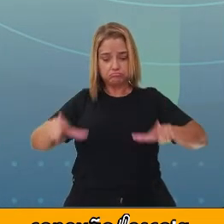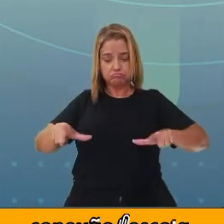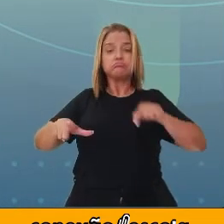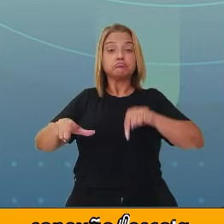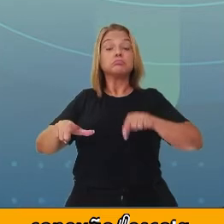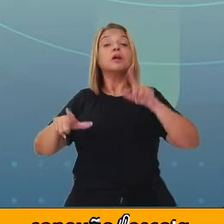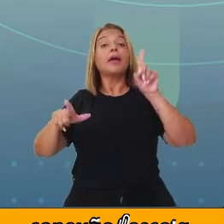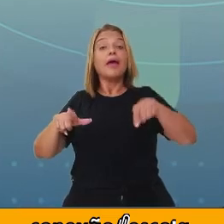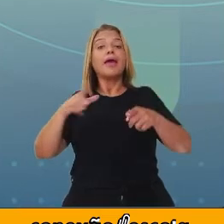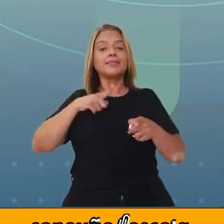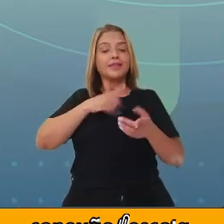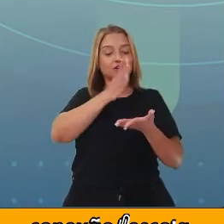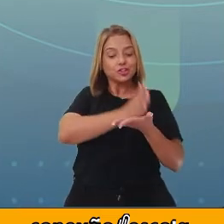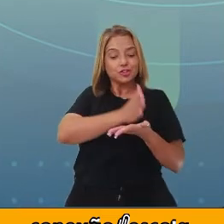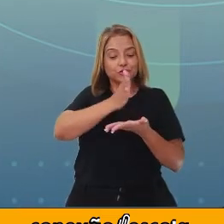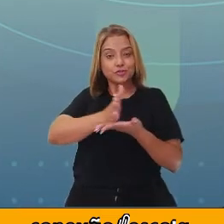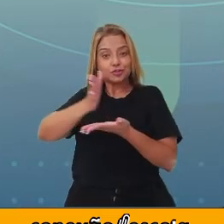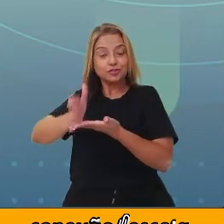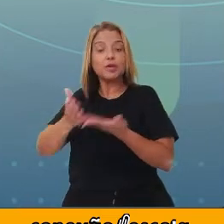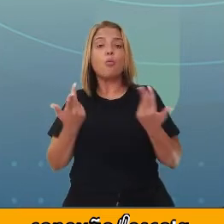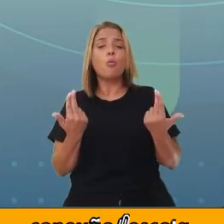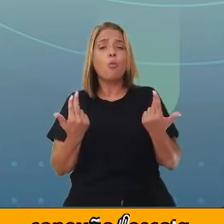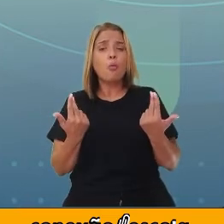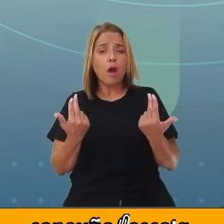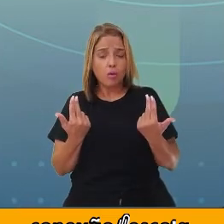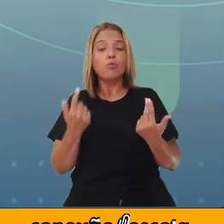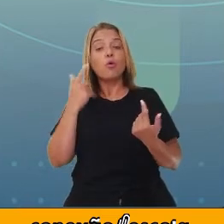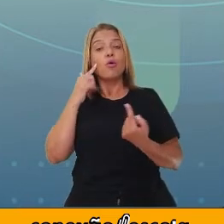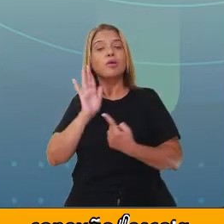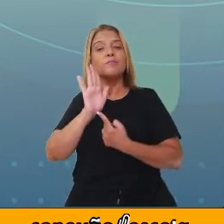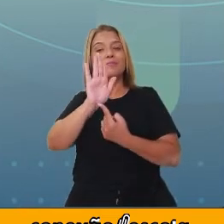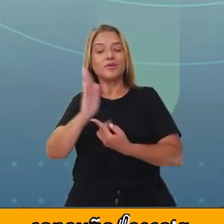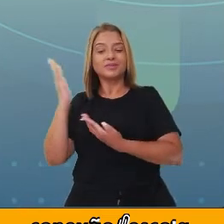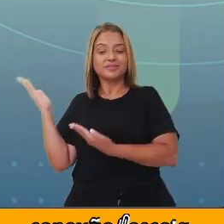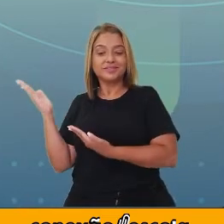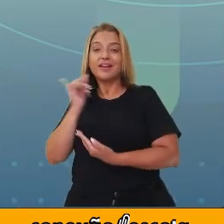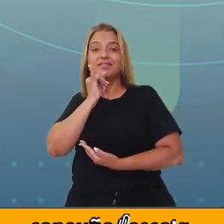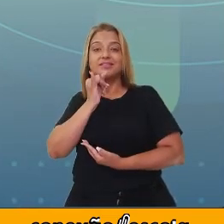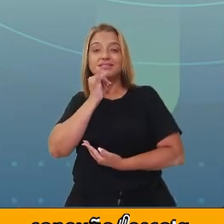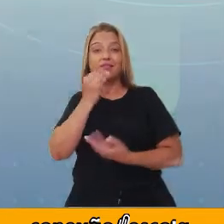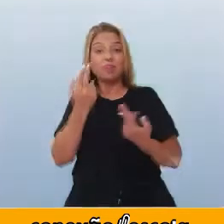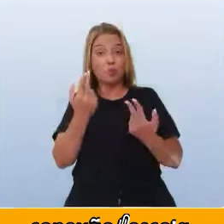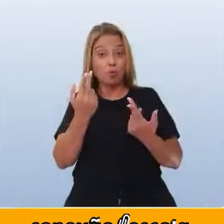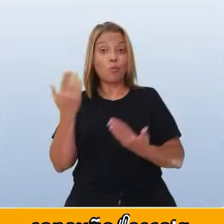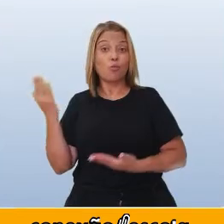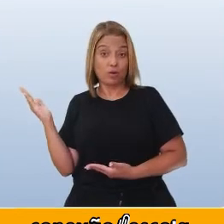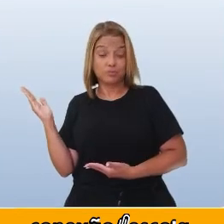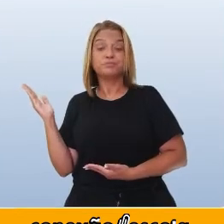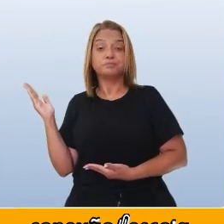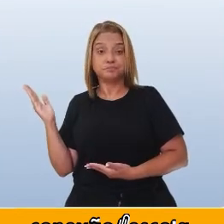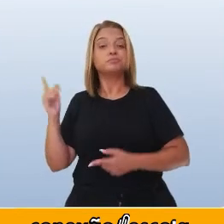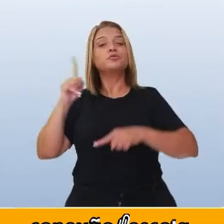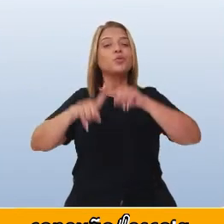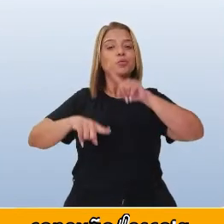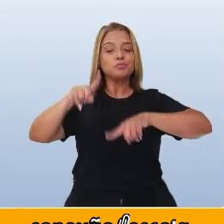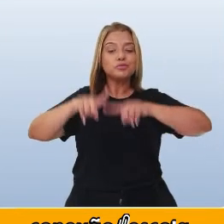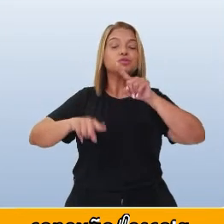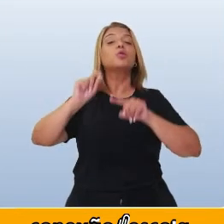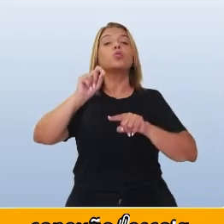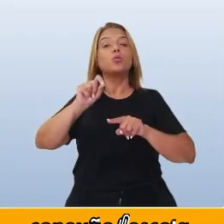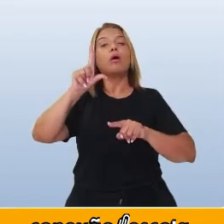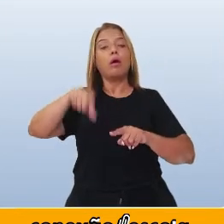em partes iguais. Na imagem aí nós temos alguns exemplos de objetos que